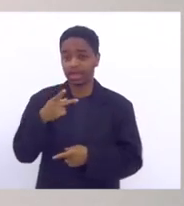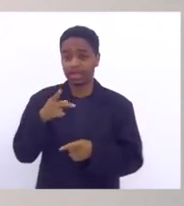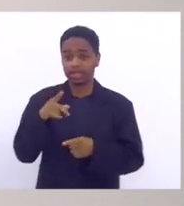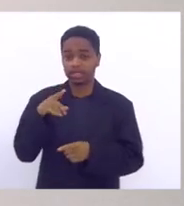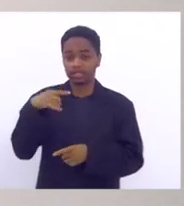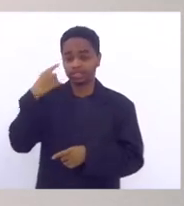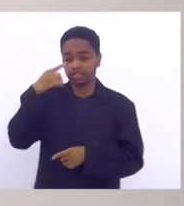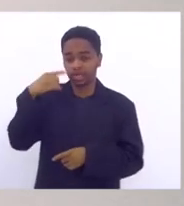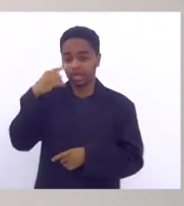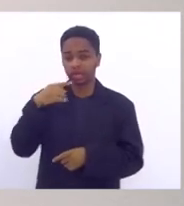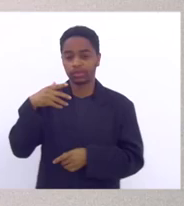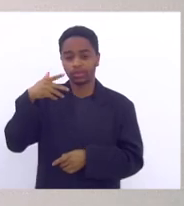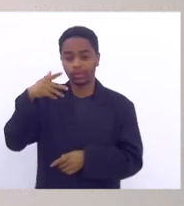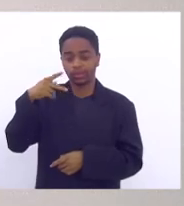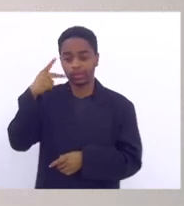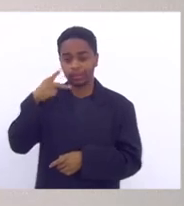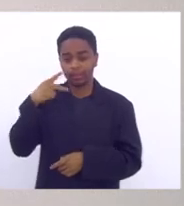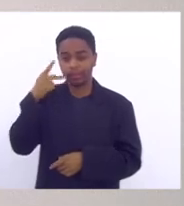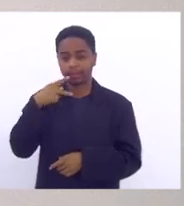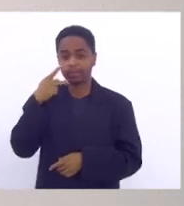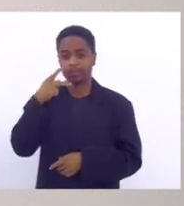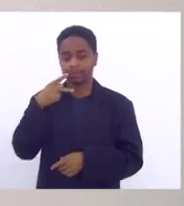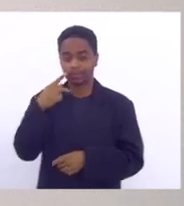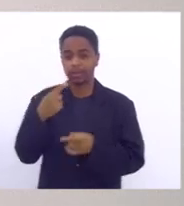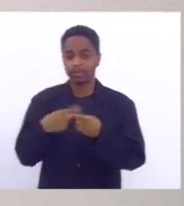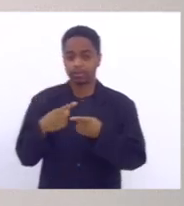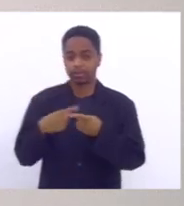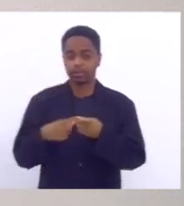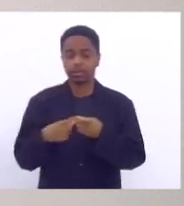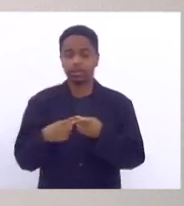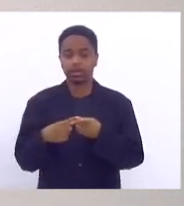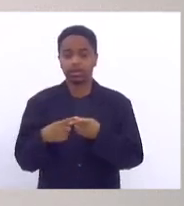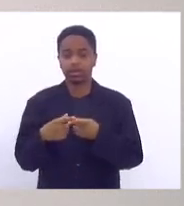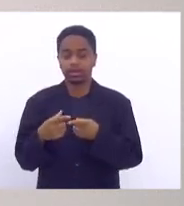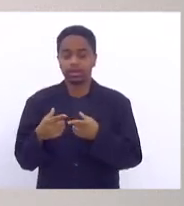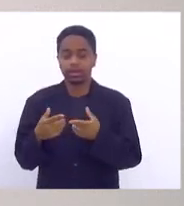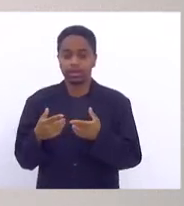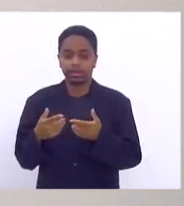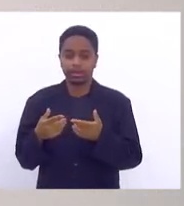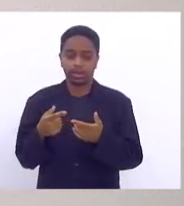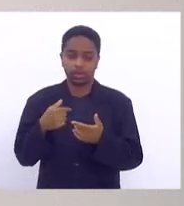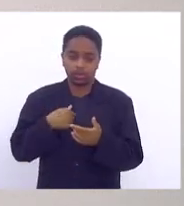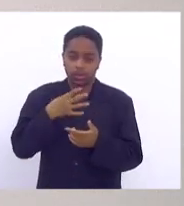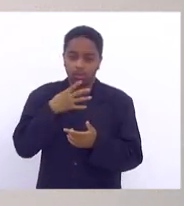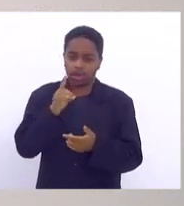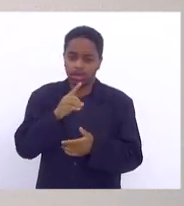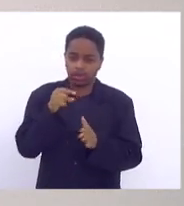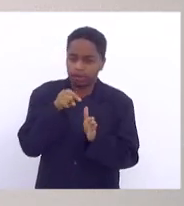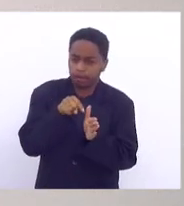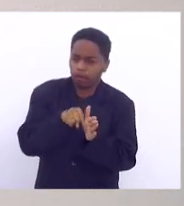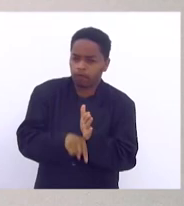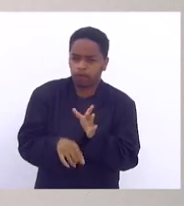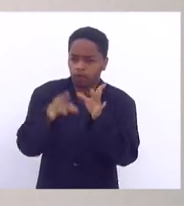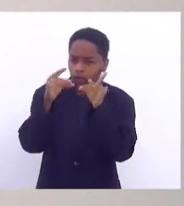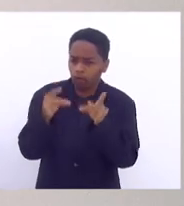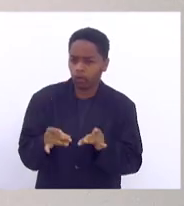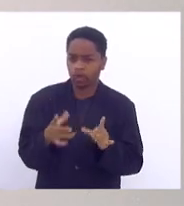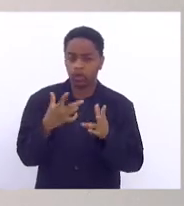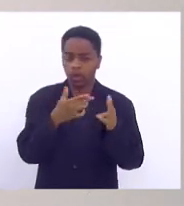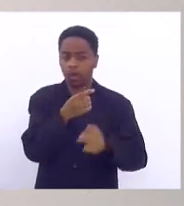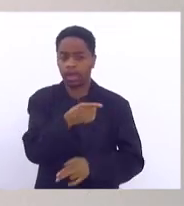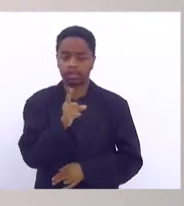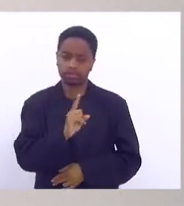conheço assim como a DTA sim con mas eh eh é